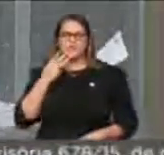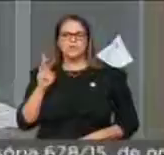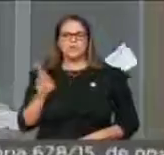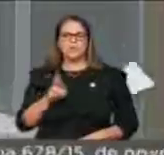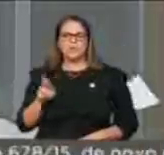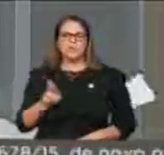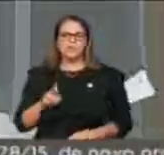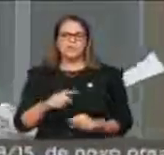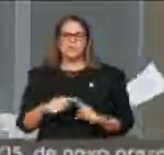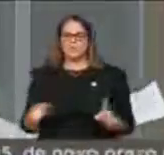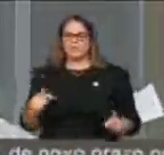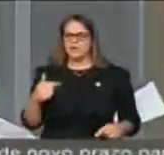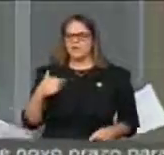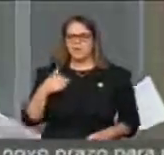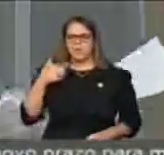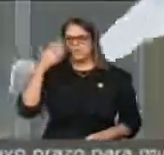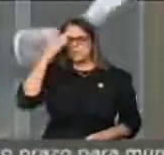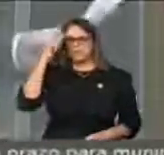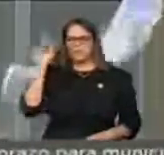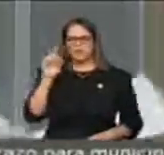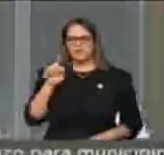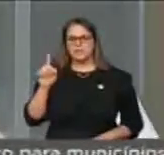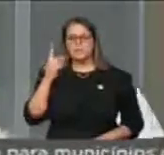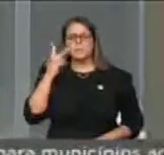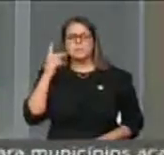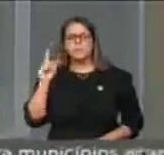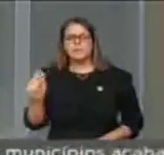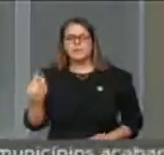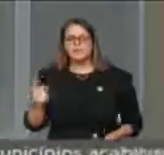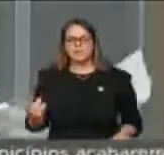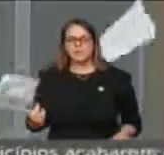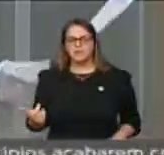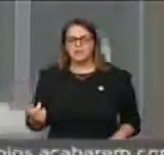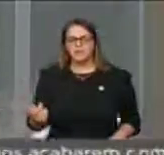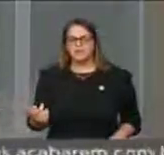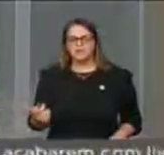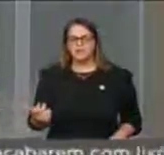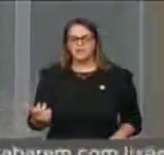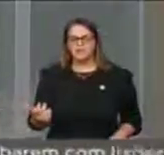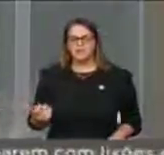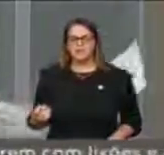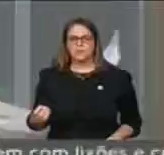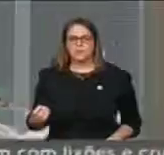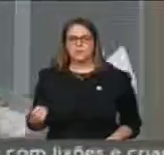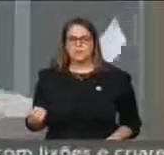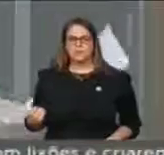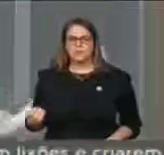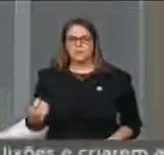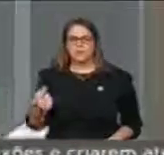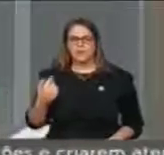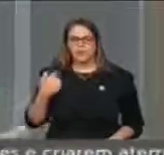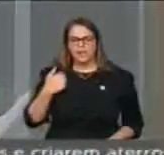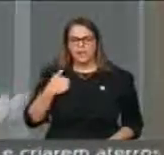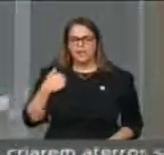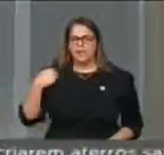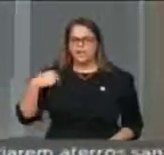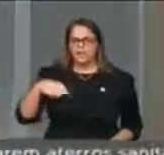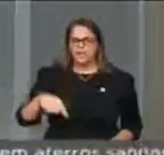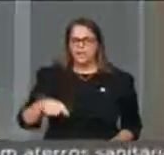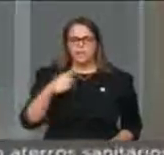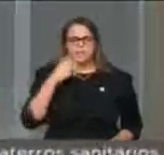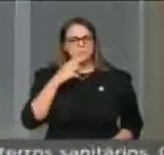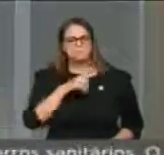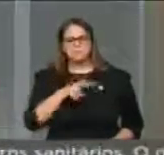eu até agora não entendo para quê, porque lá vou em loco, registro imagens, não vejo ainda aonde sequer